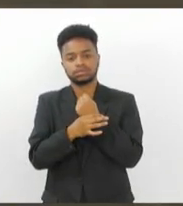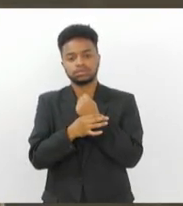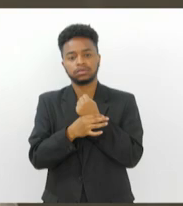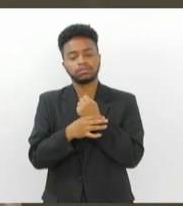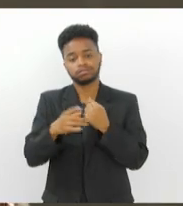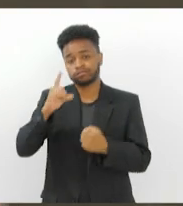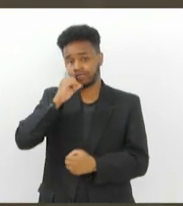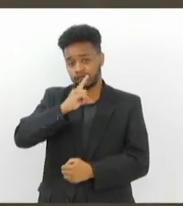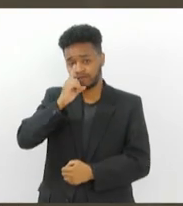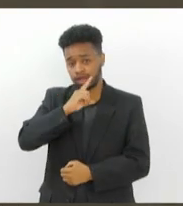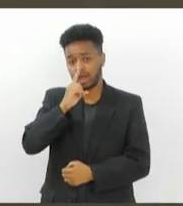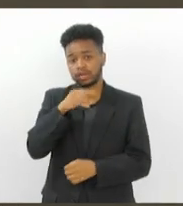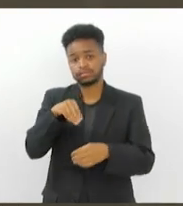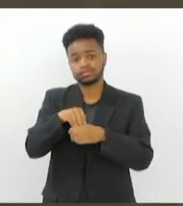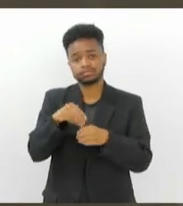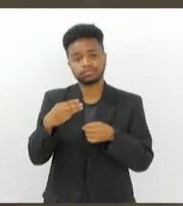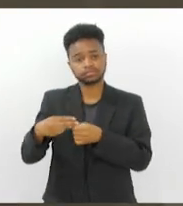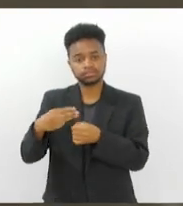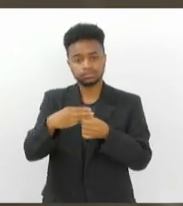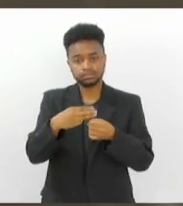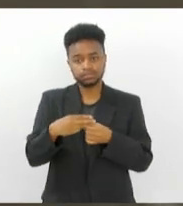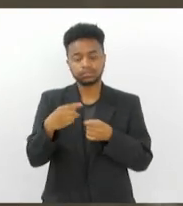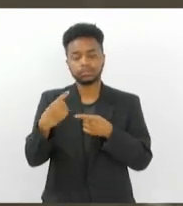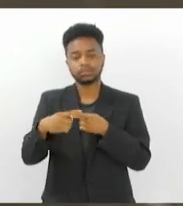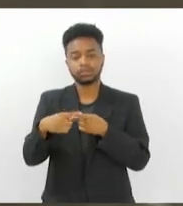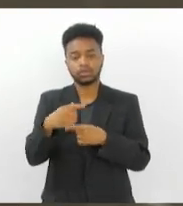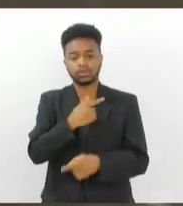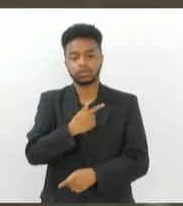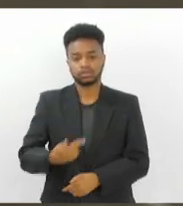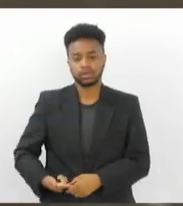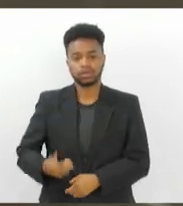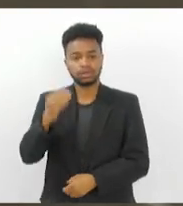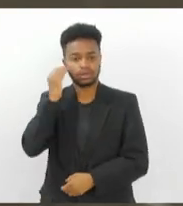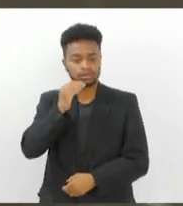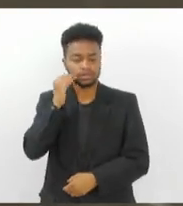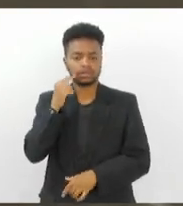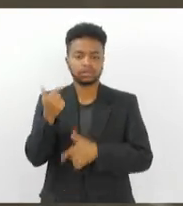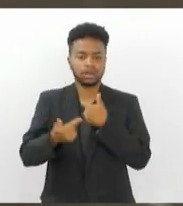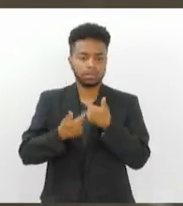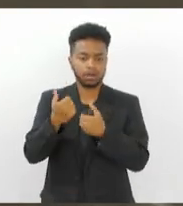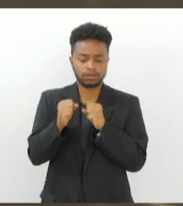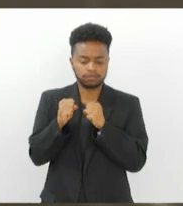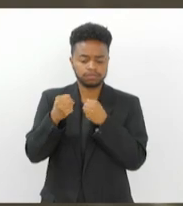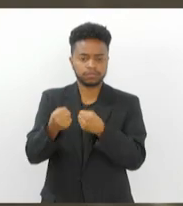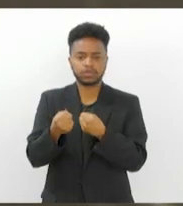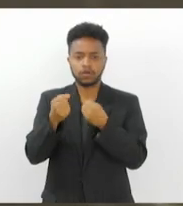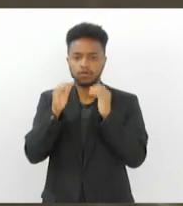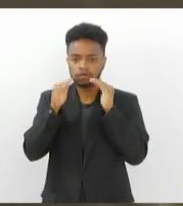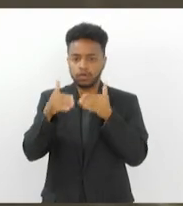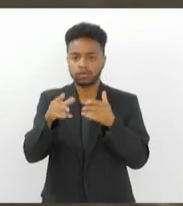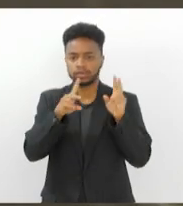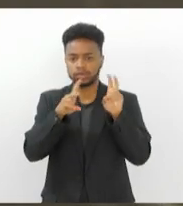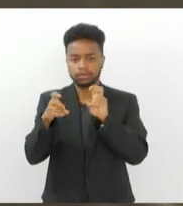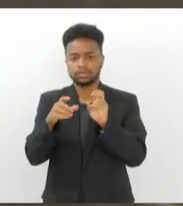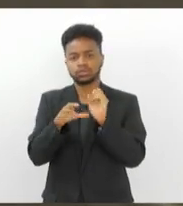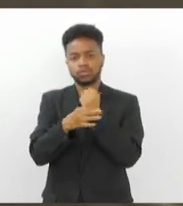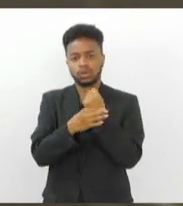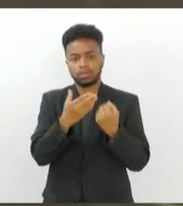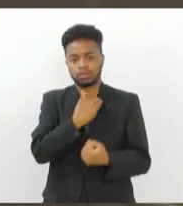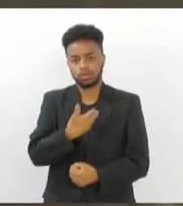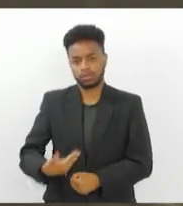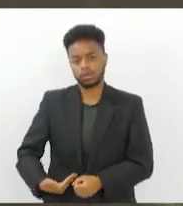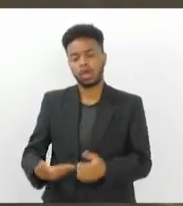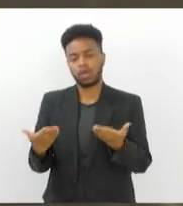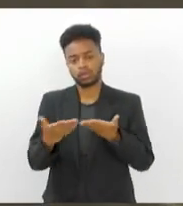deficiente nos municípios o governador Cláudio cast tá trabalhando muito em cima dessa questão da Segurança Pública hoje é um problema muito grande que a gente